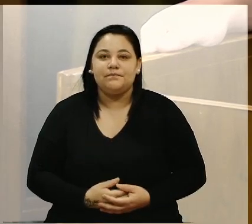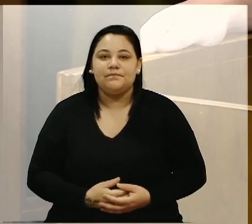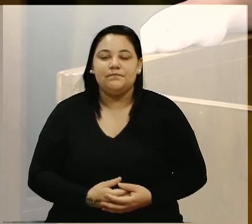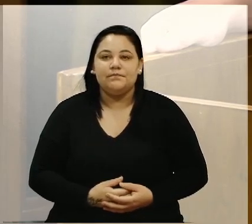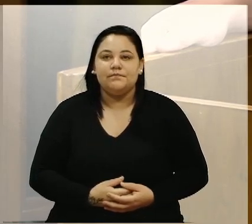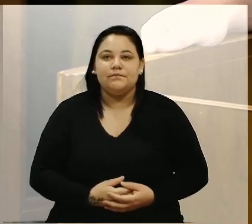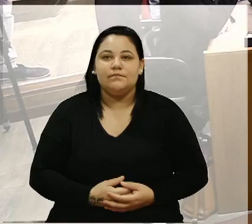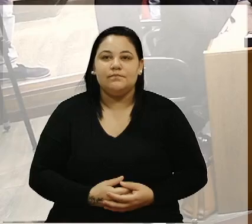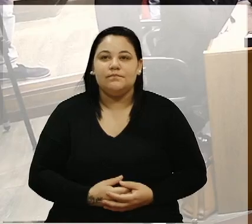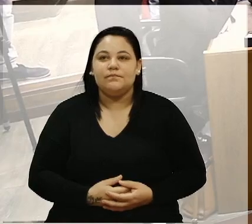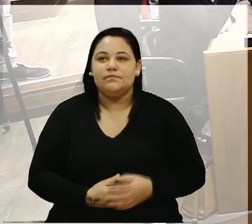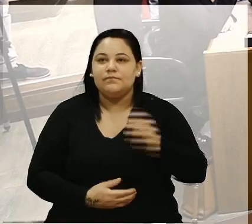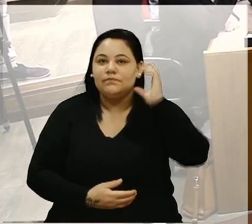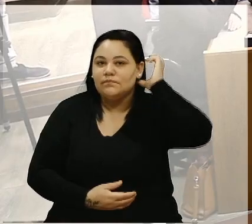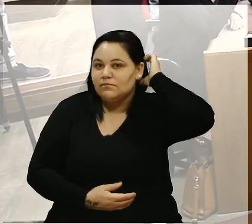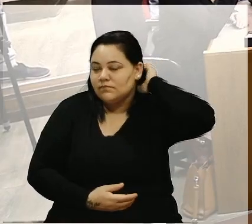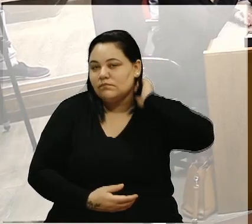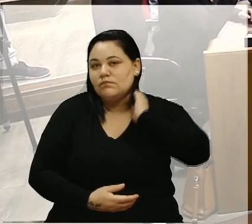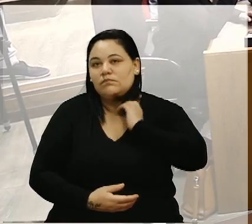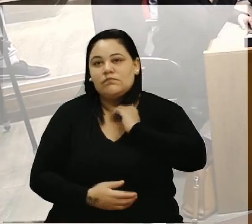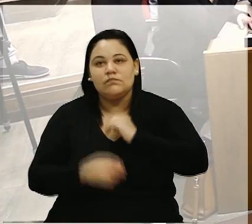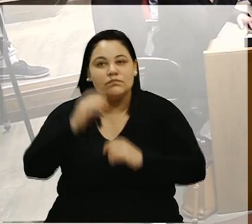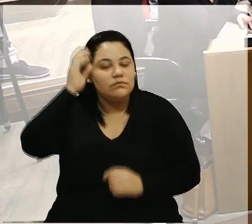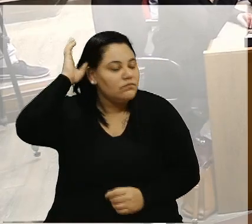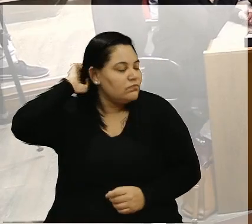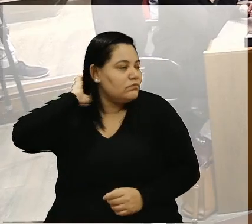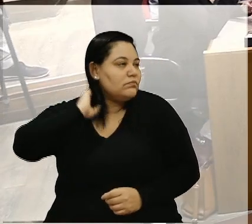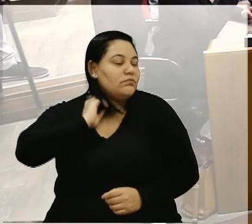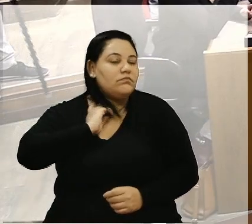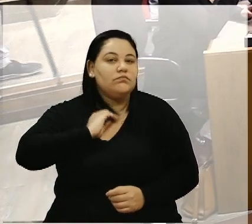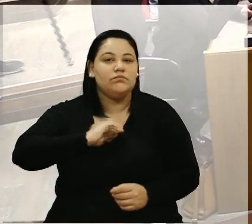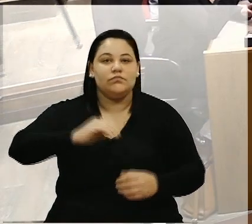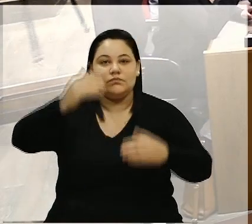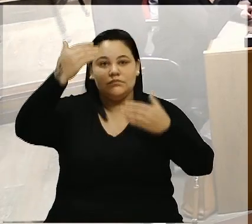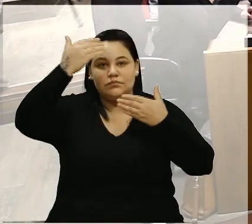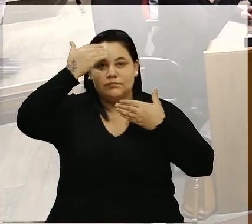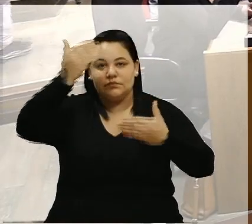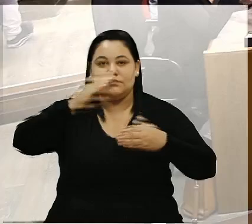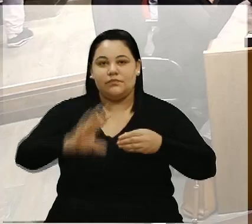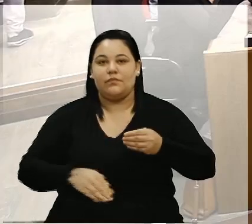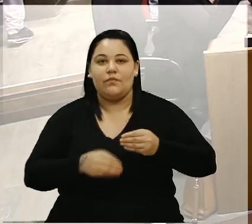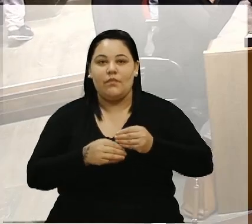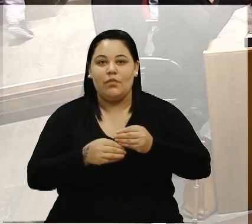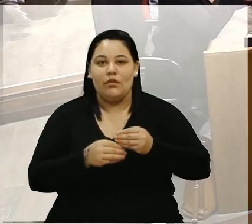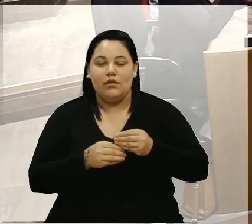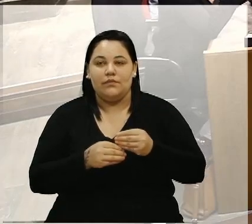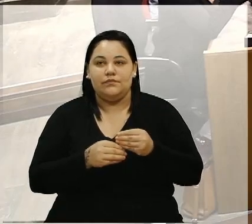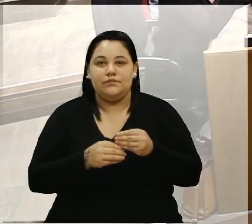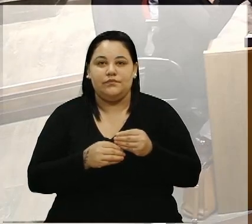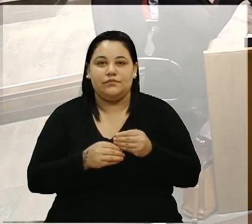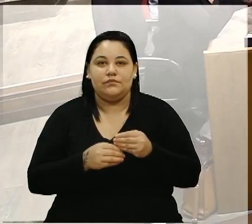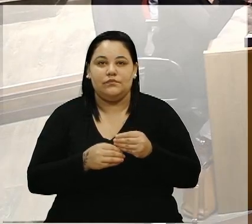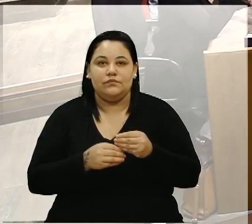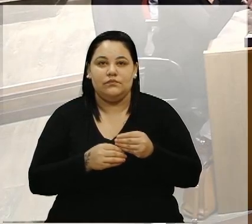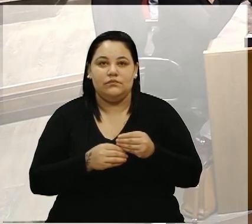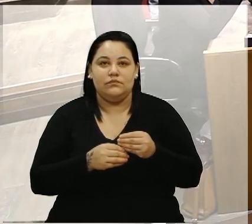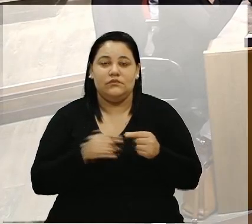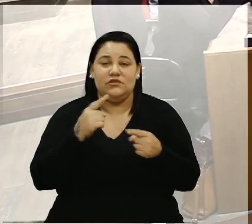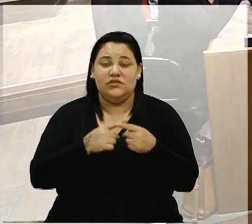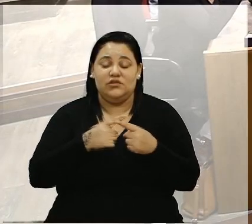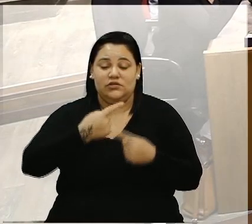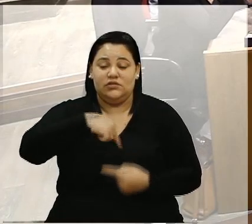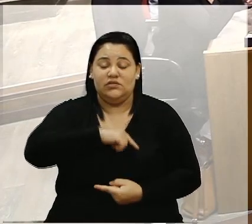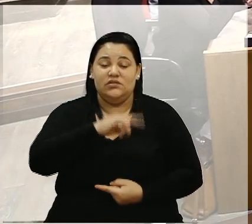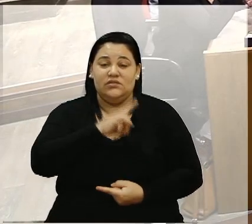Estela. Muito obrigado, vereador Bressan. Eu quero me somar ao fato de nós estarmos tendo uma